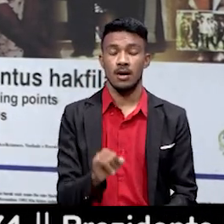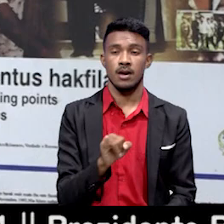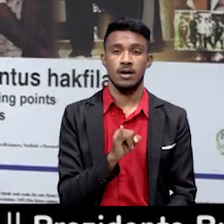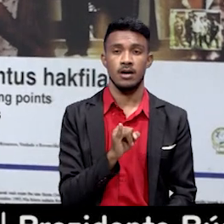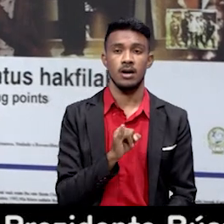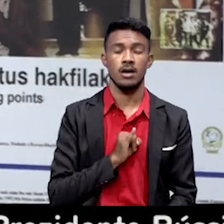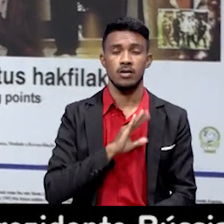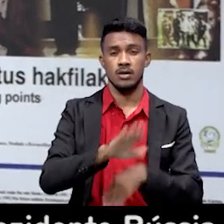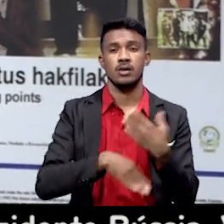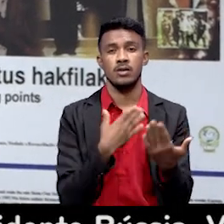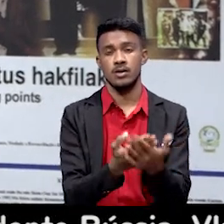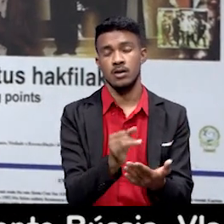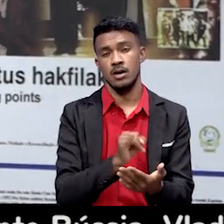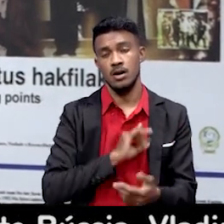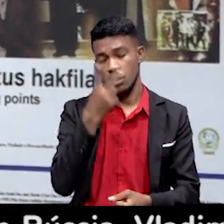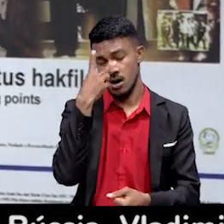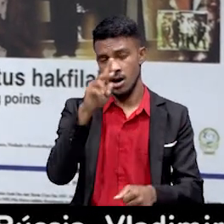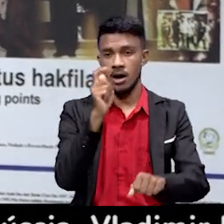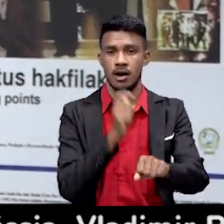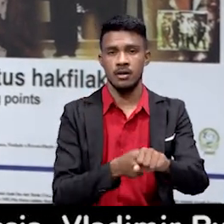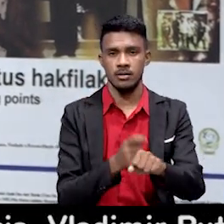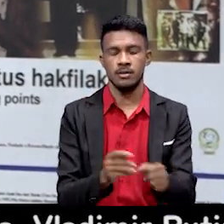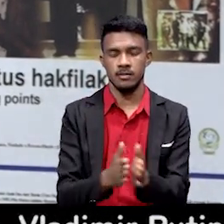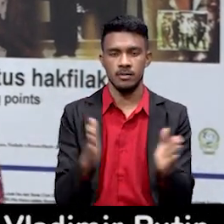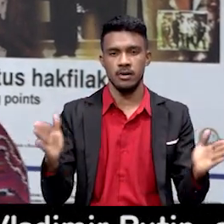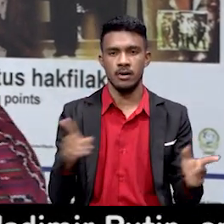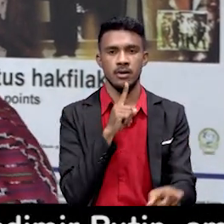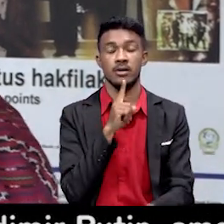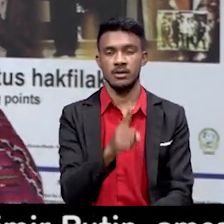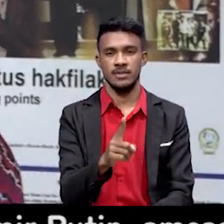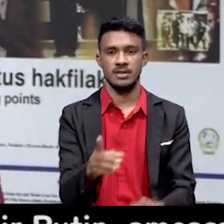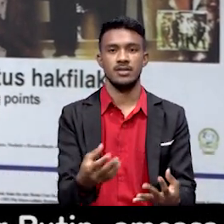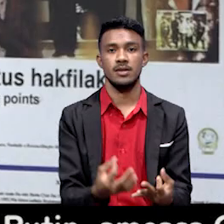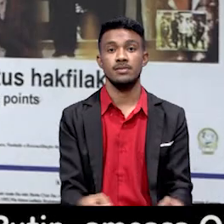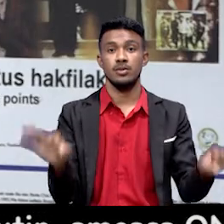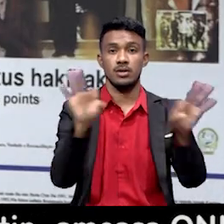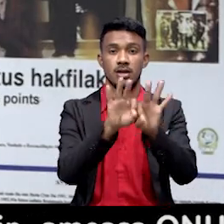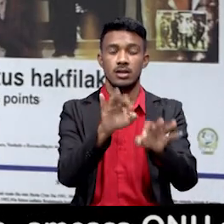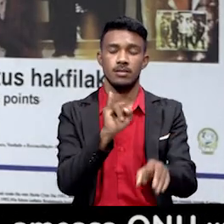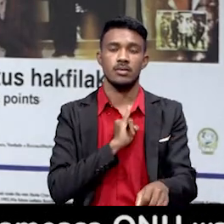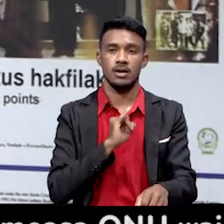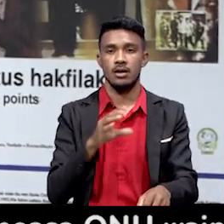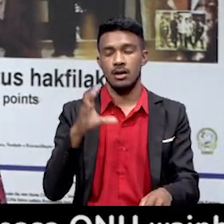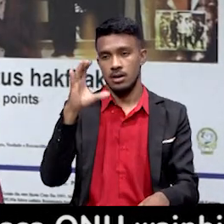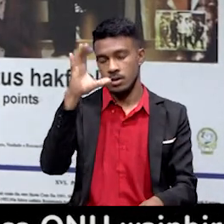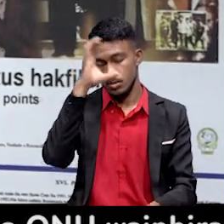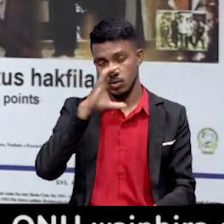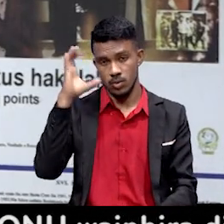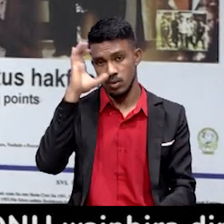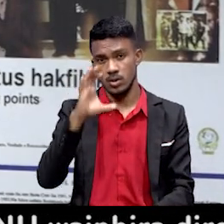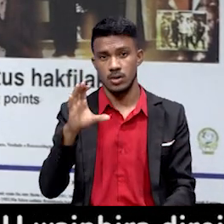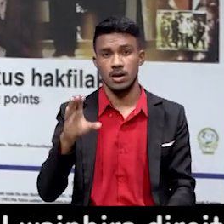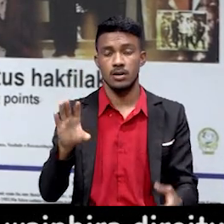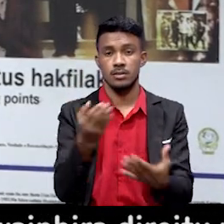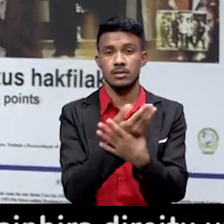E aí, eu vou ter um momento de trabalho, eu vou ter um tempo importante ali, eu vou ter estabiliza